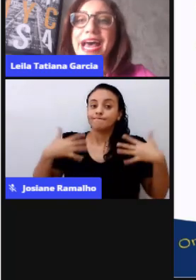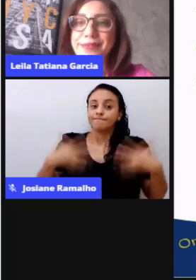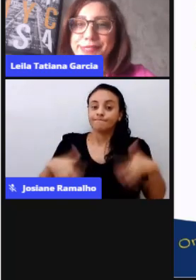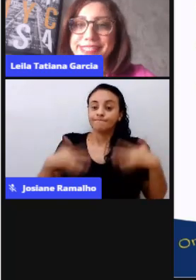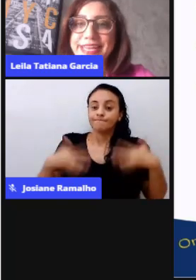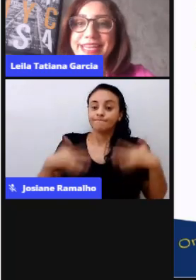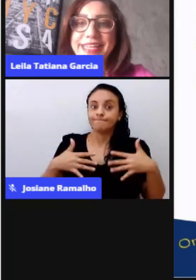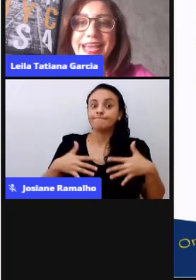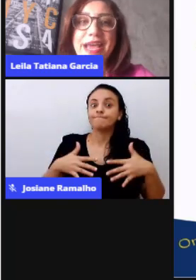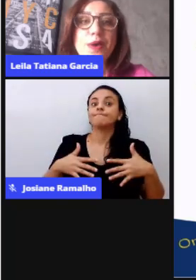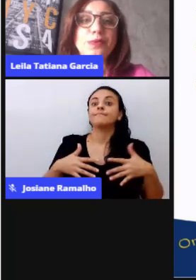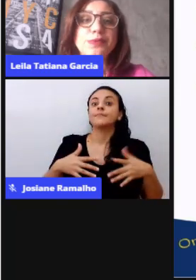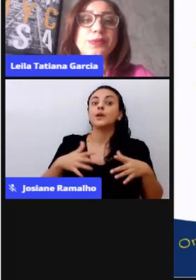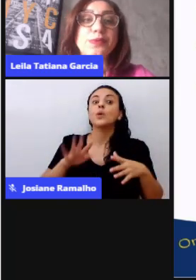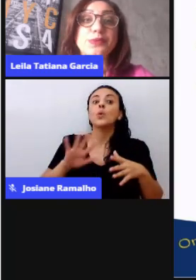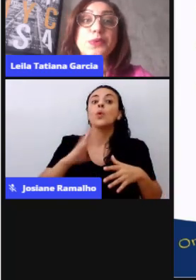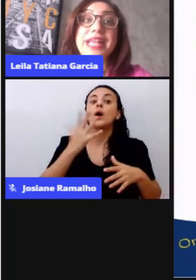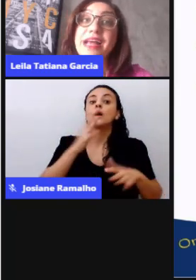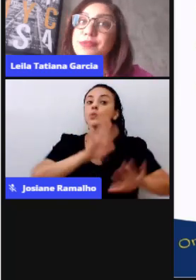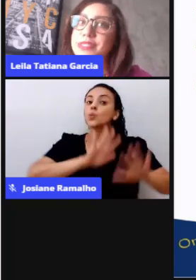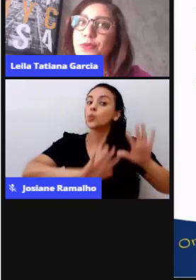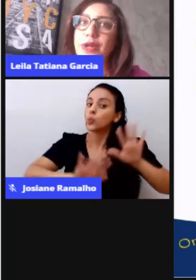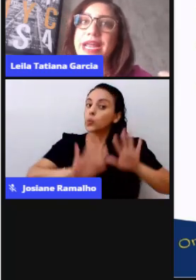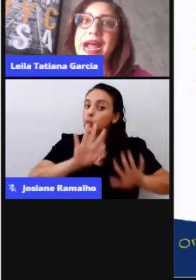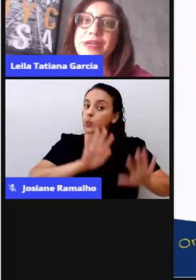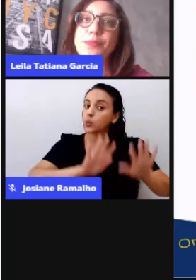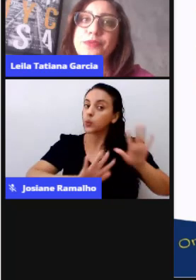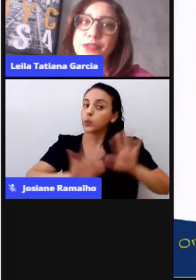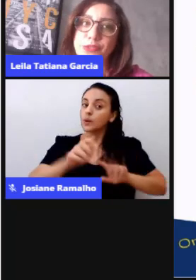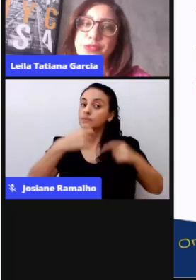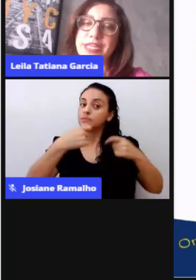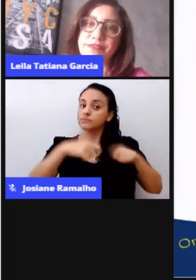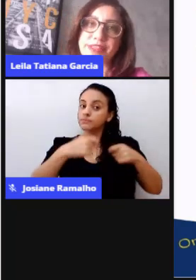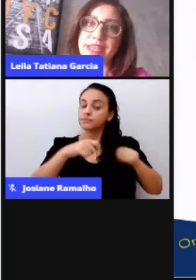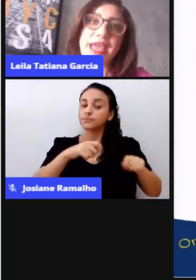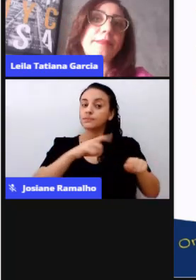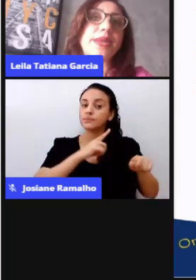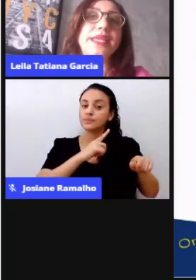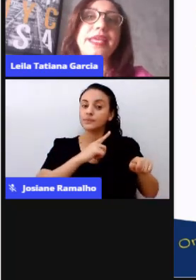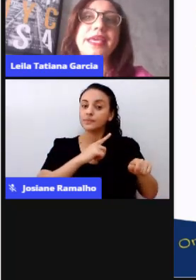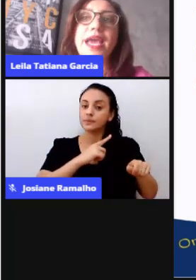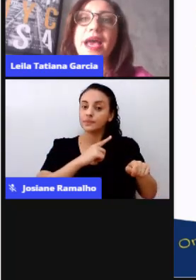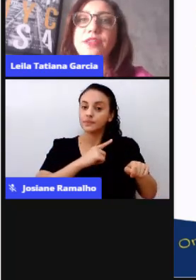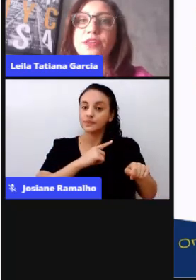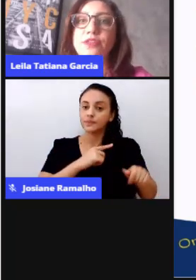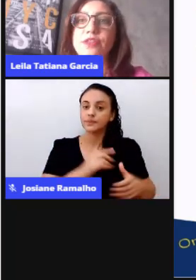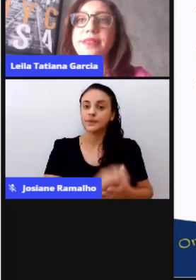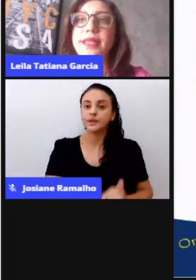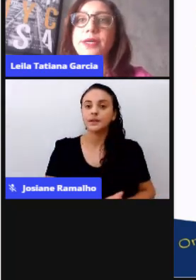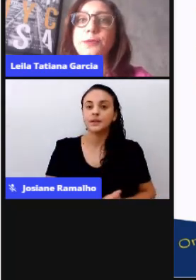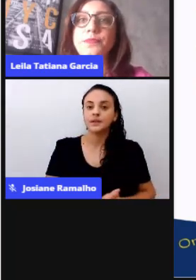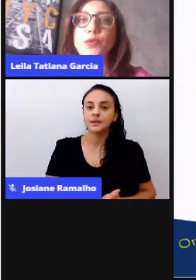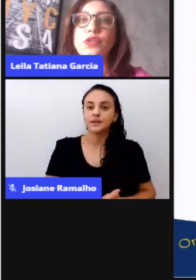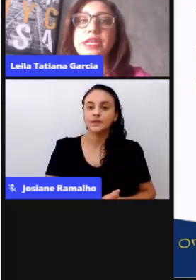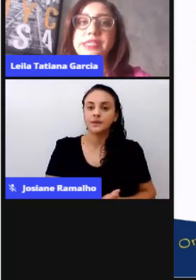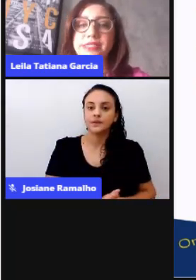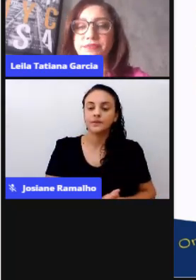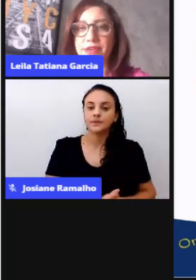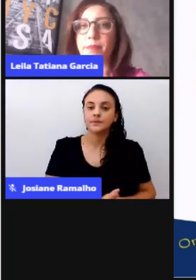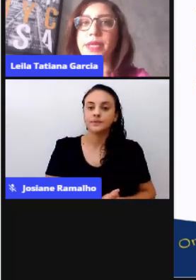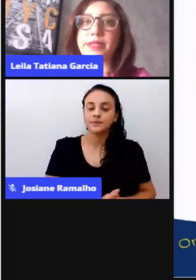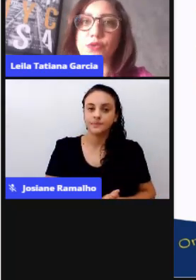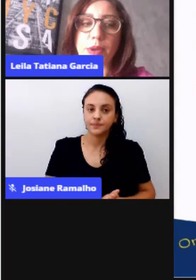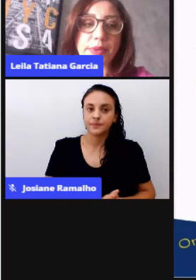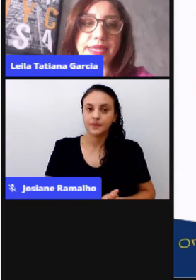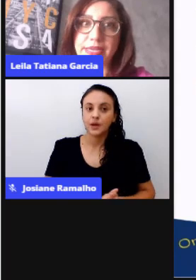e cuidados, né? Os cuidados que o olhar do professor deve ter para que a gente não utilize